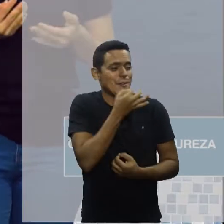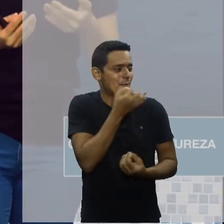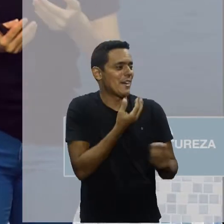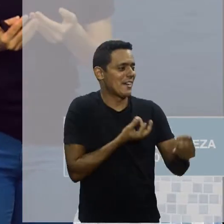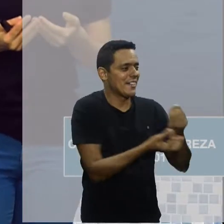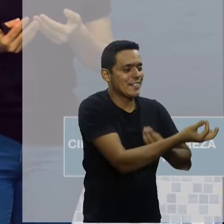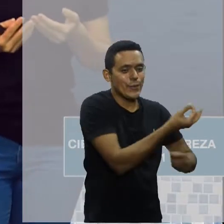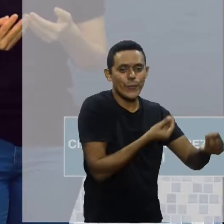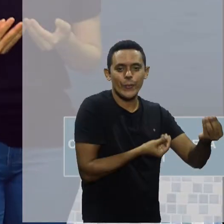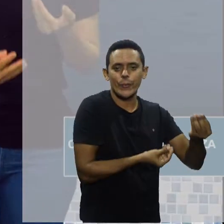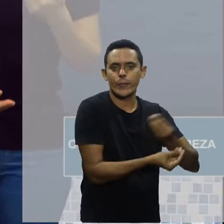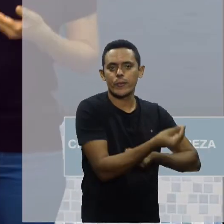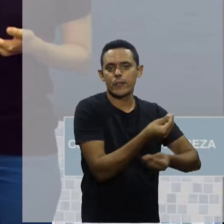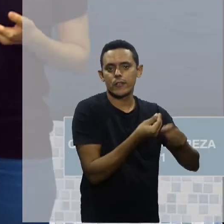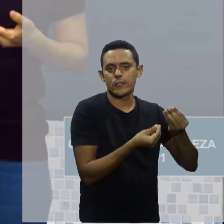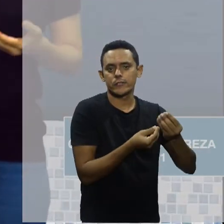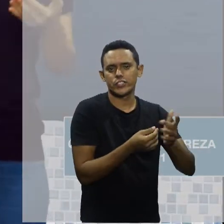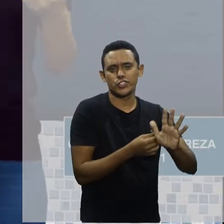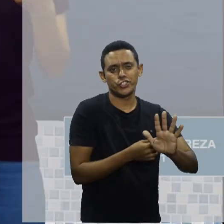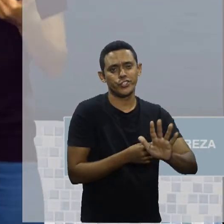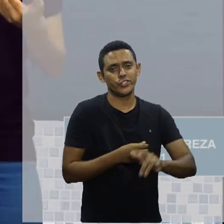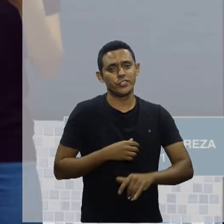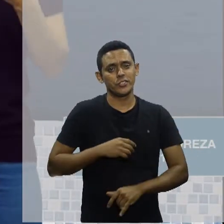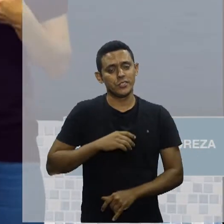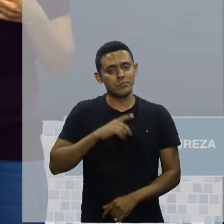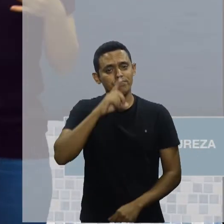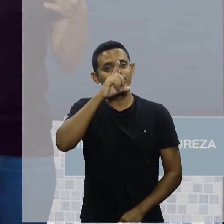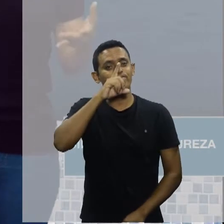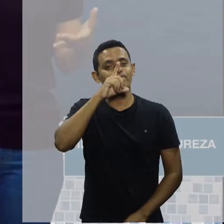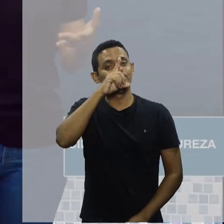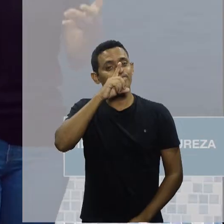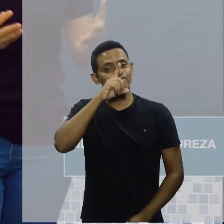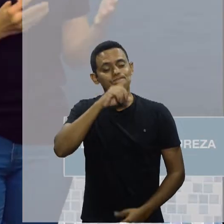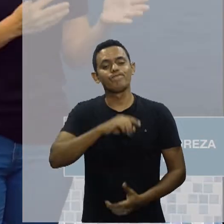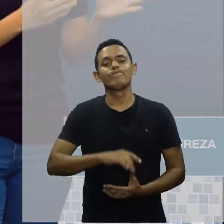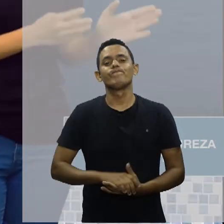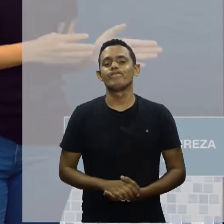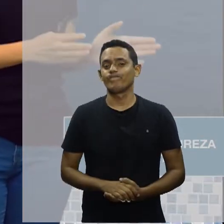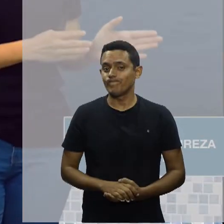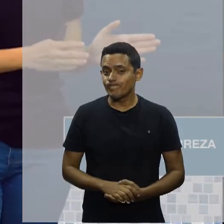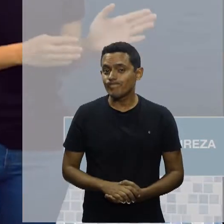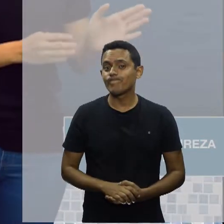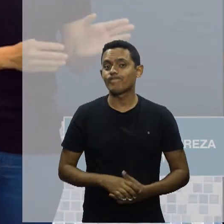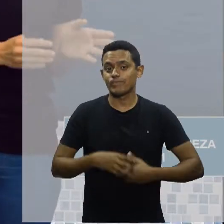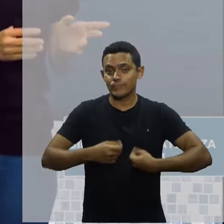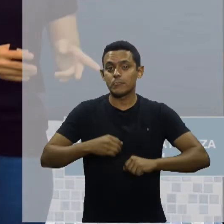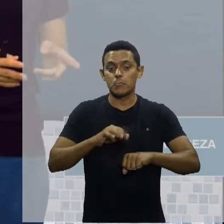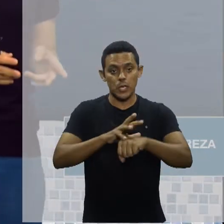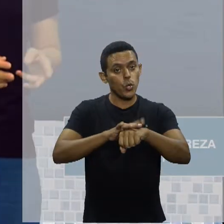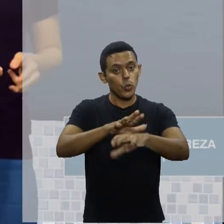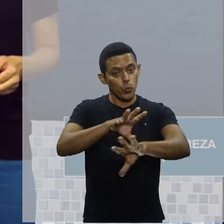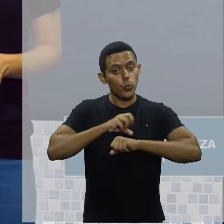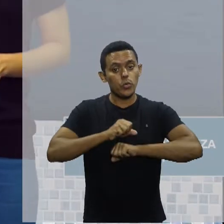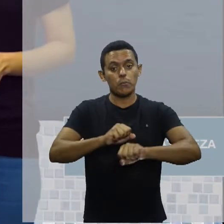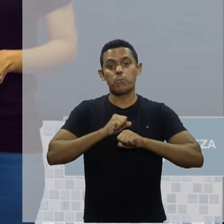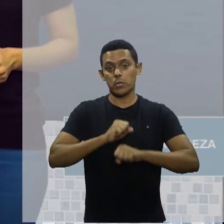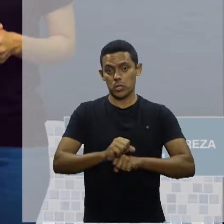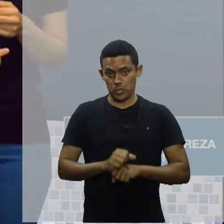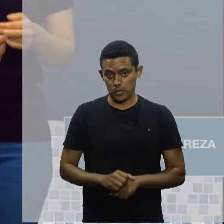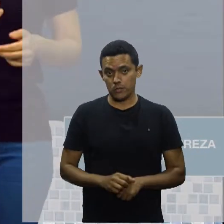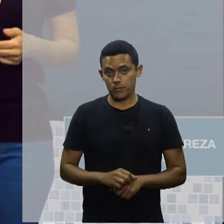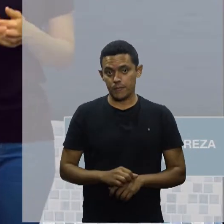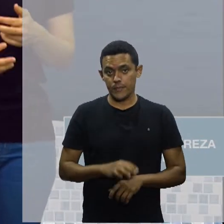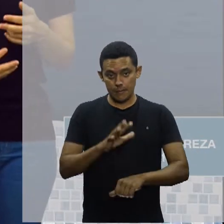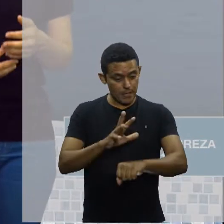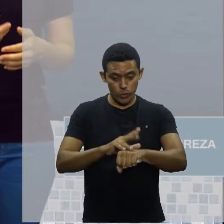Compartilhar objetos pessoais, ele também não previne, não compartilhar, não previne apenas o contágio pelo coronavírus, mas